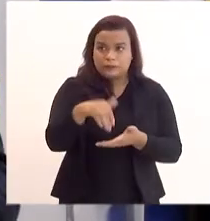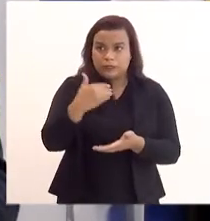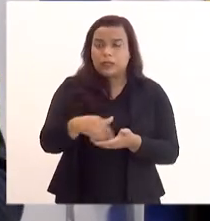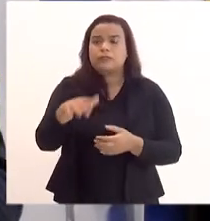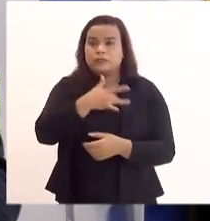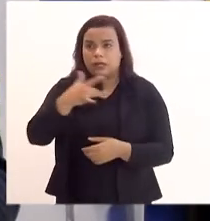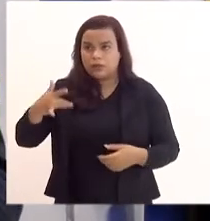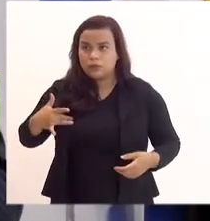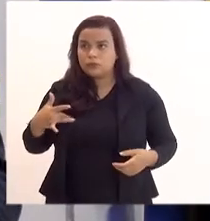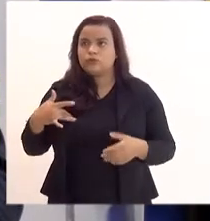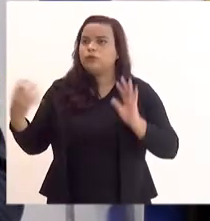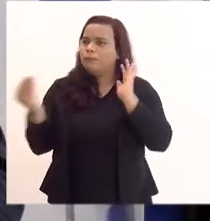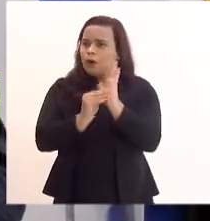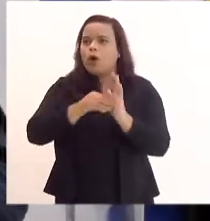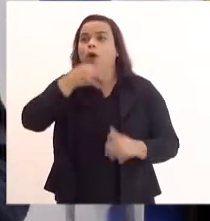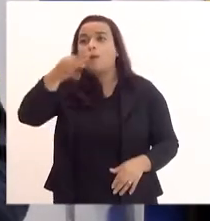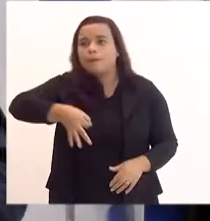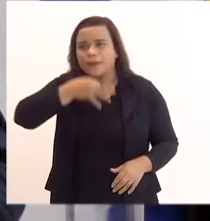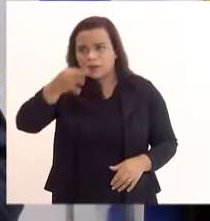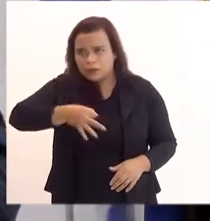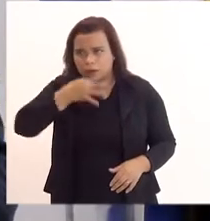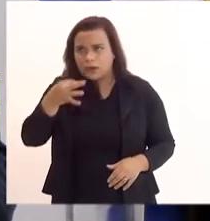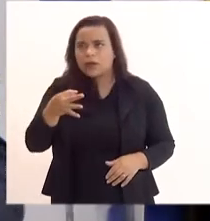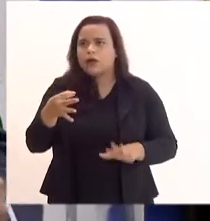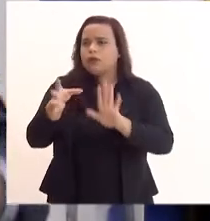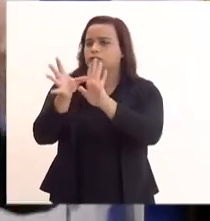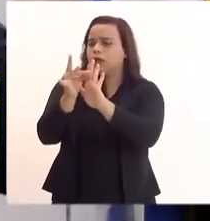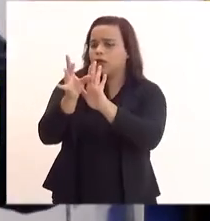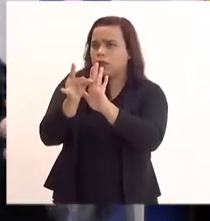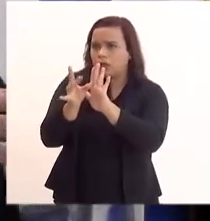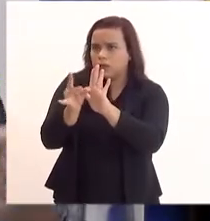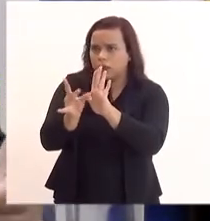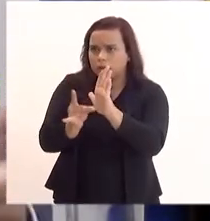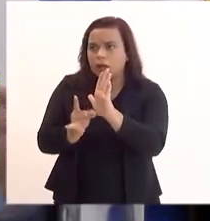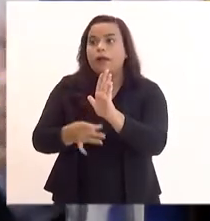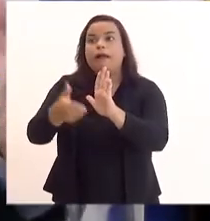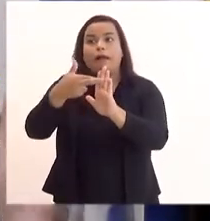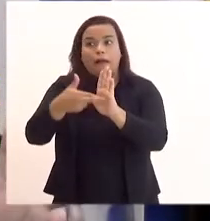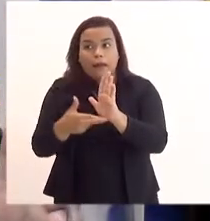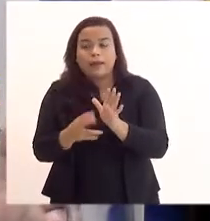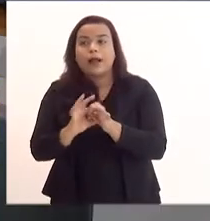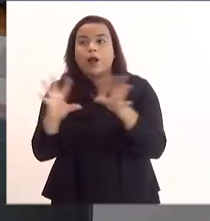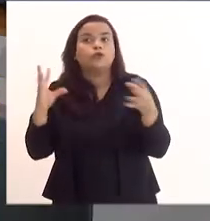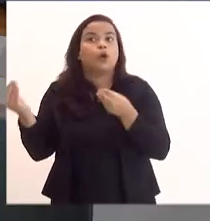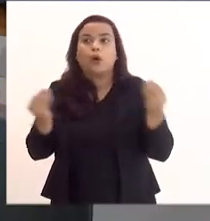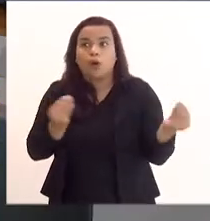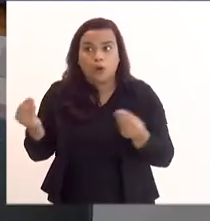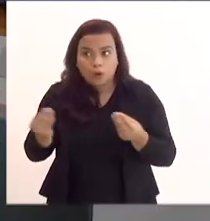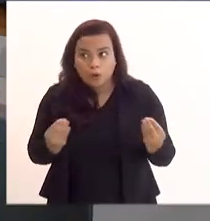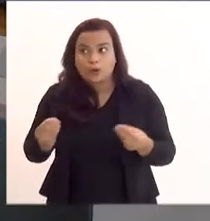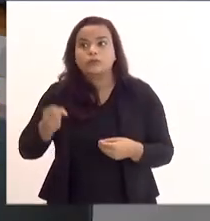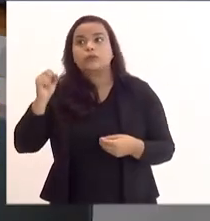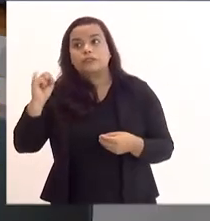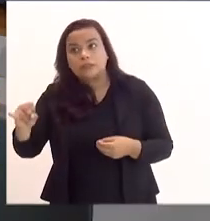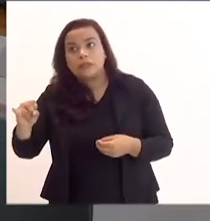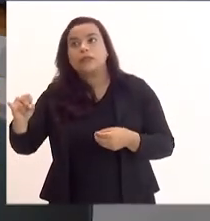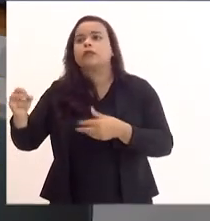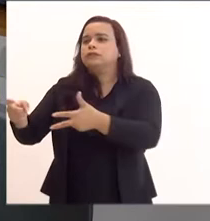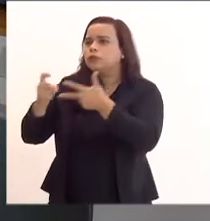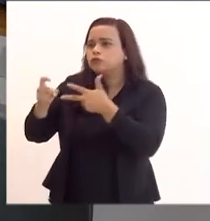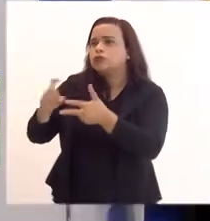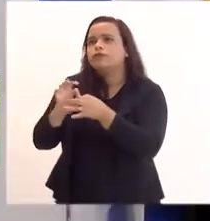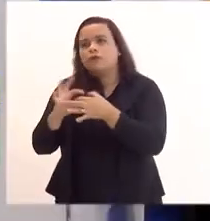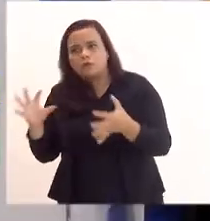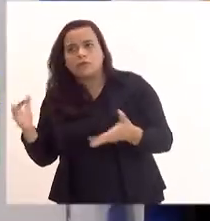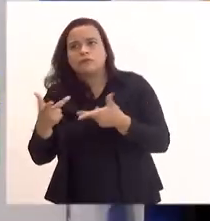um parecer dando as... Em que condições? Em que condições isso seria poderia autorizado? Caso o Poder Executivo... Okay? Eu quero